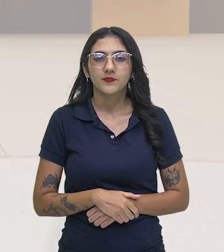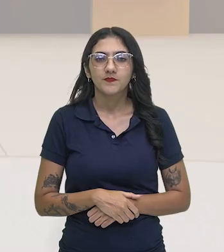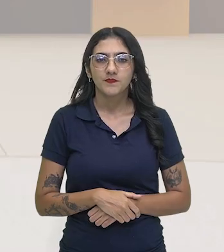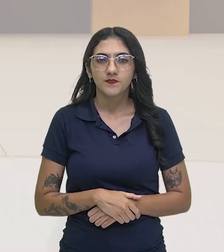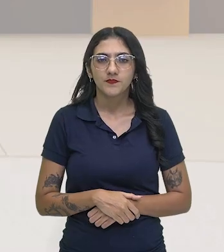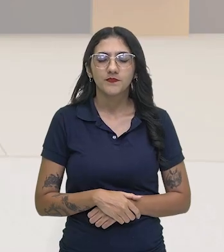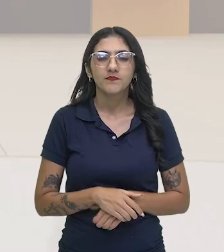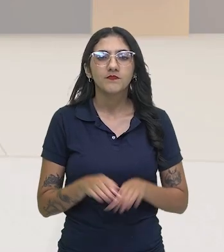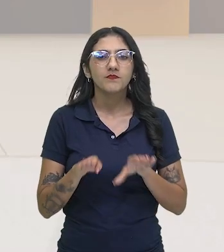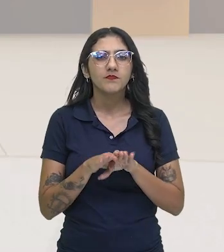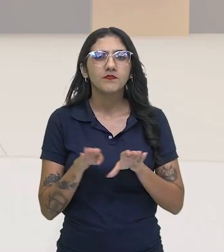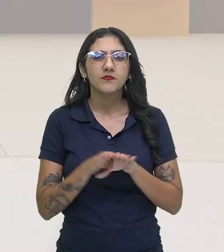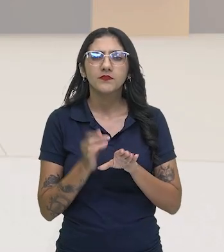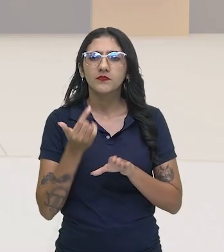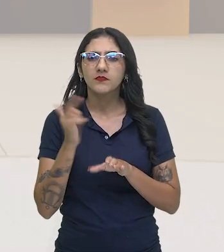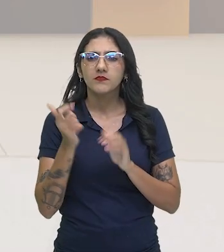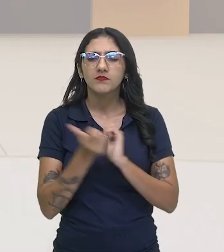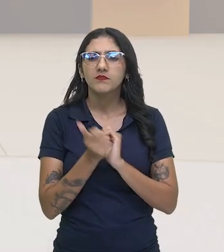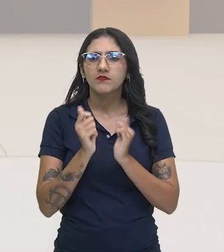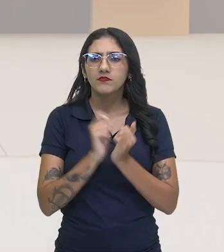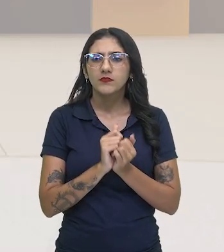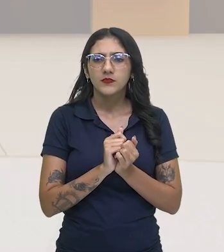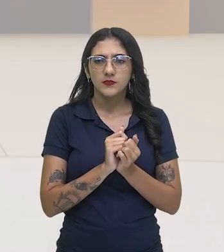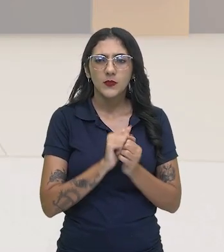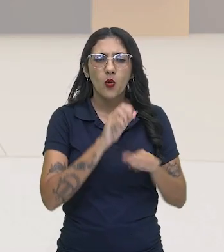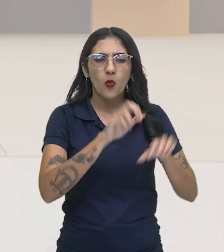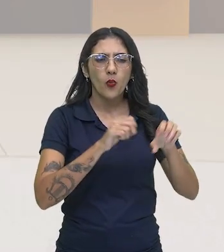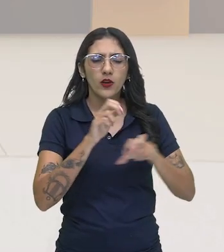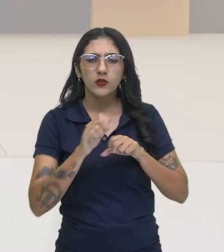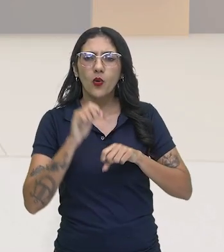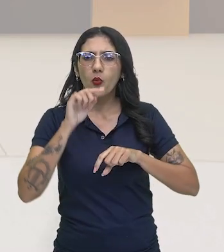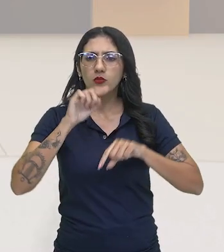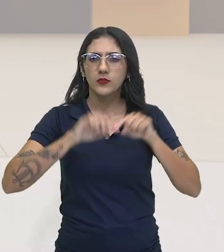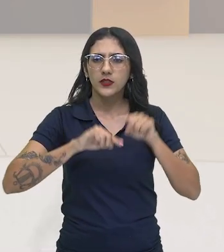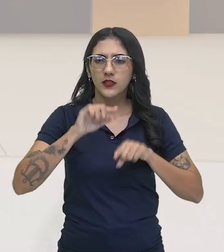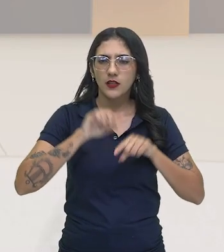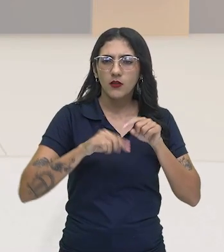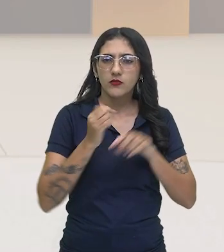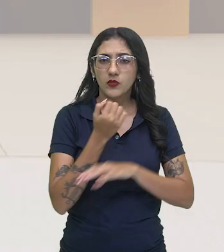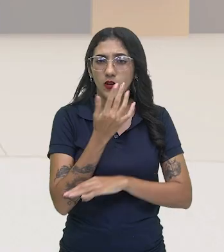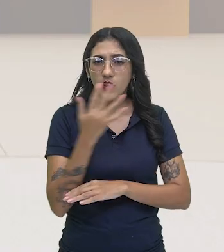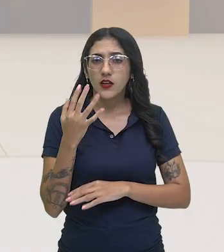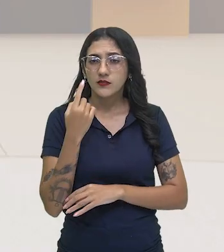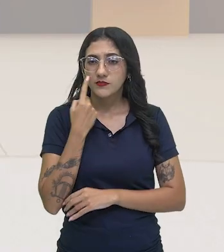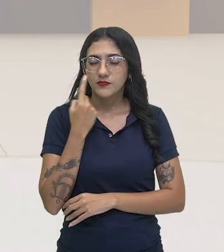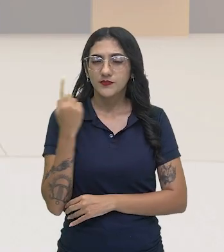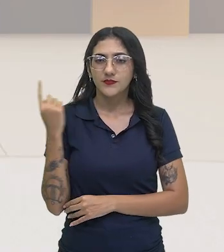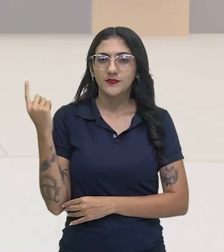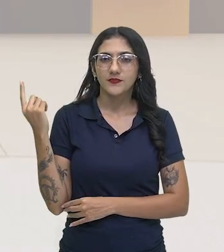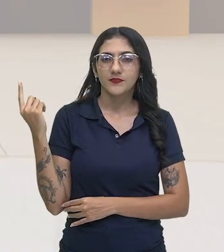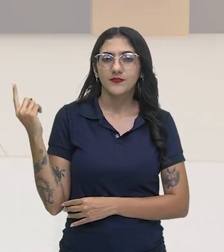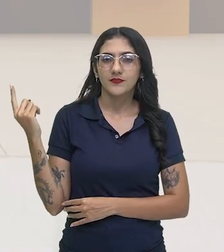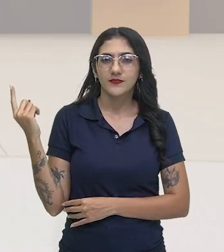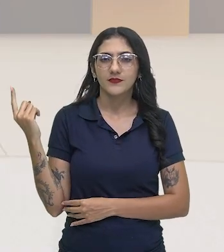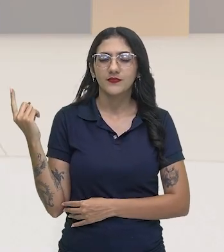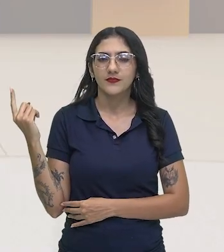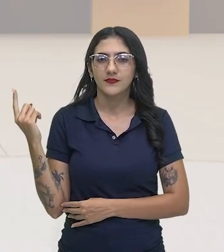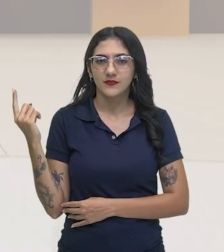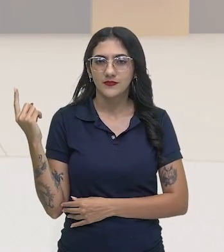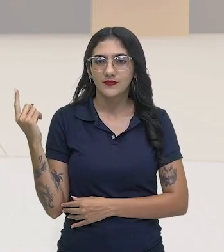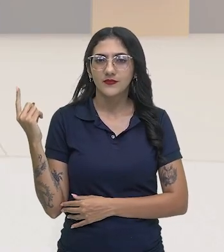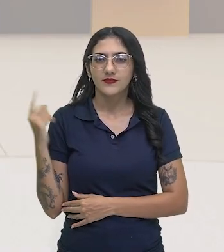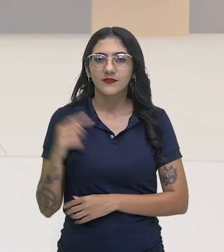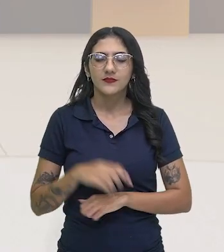e o coletor de produtos da floresta. Então, Forest Product